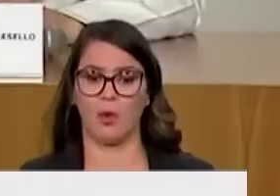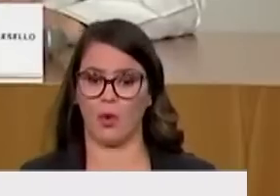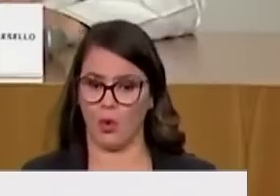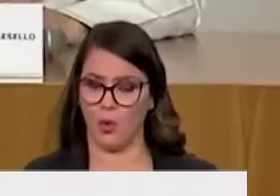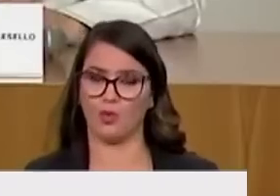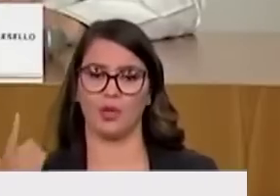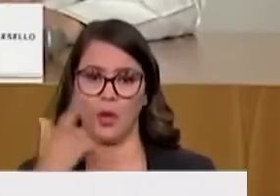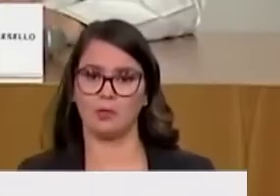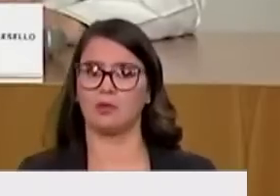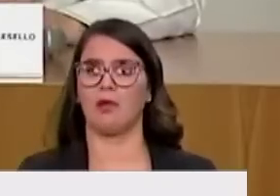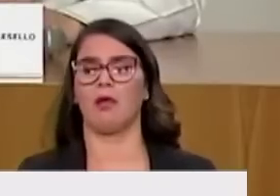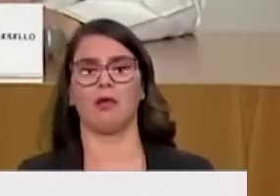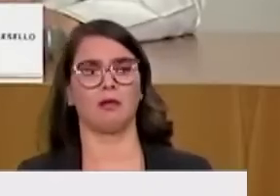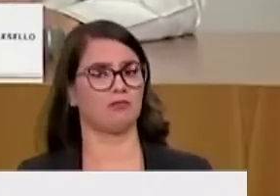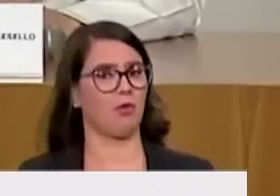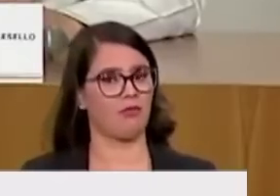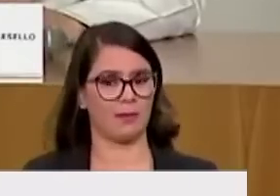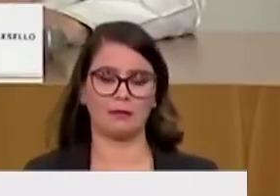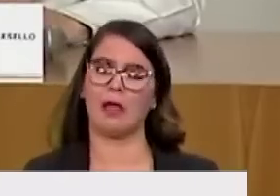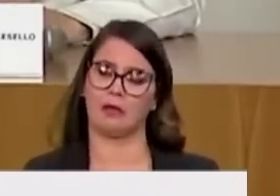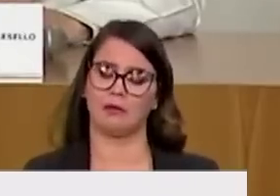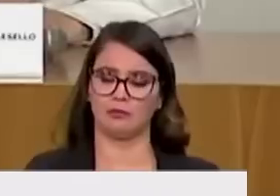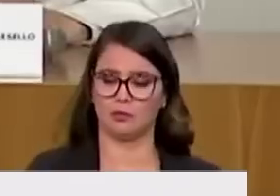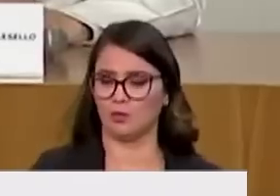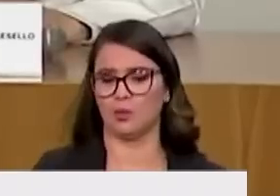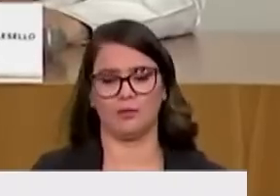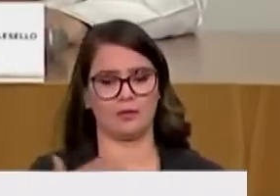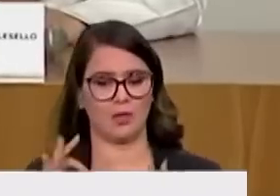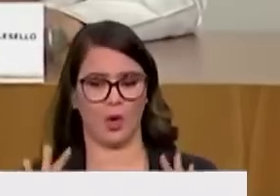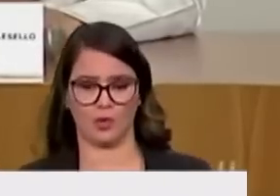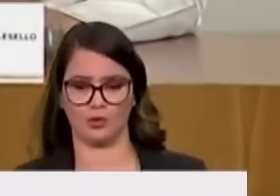se movendo, então a recuperação dele tende a ser excelente.